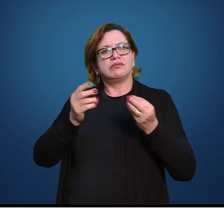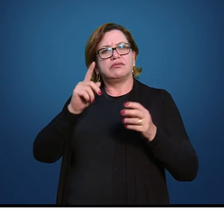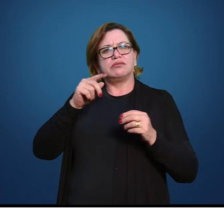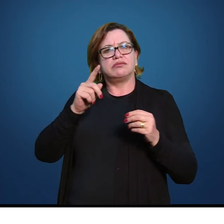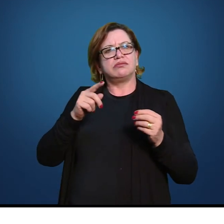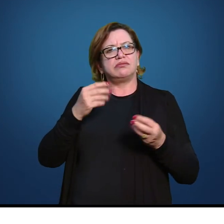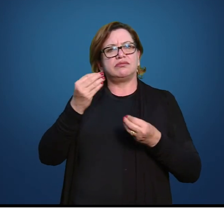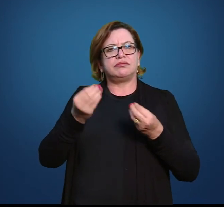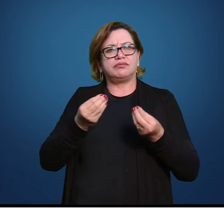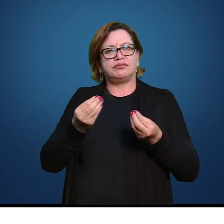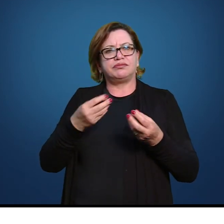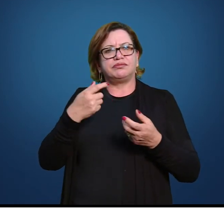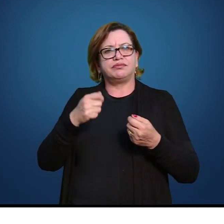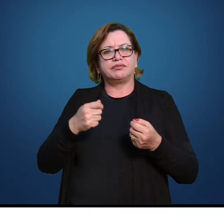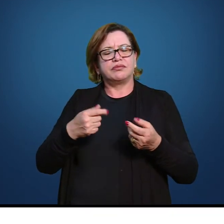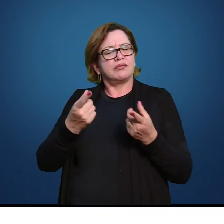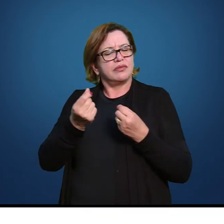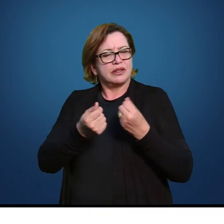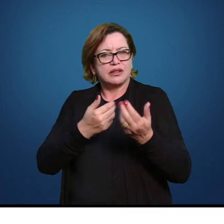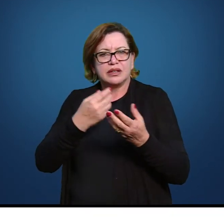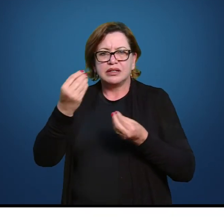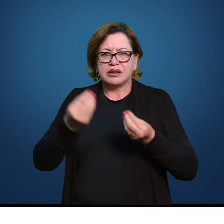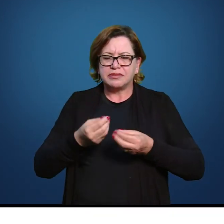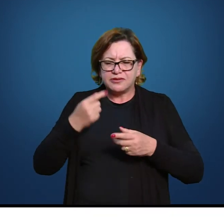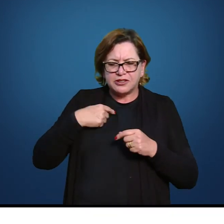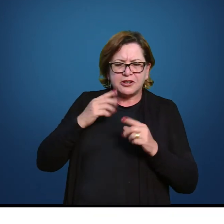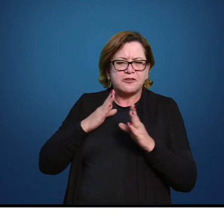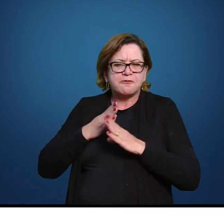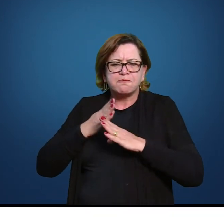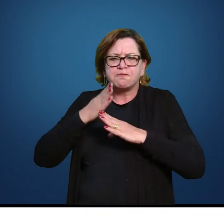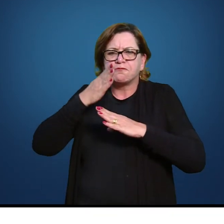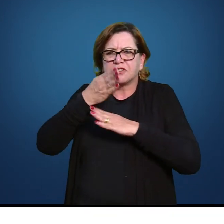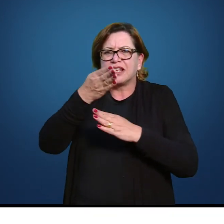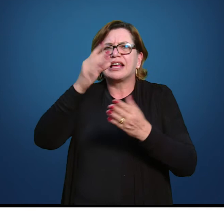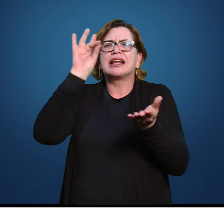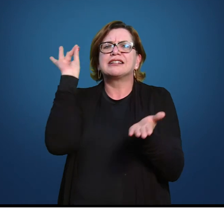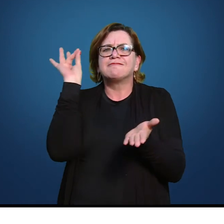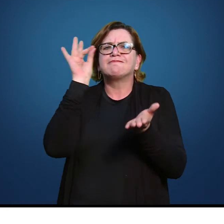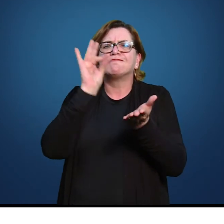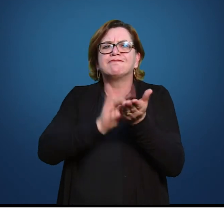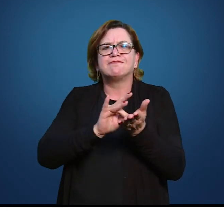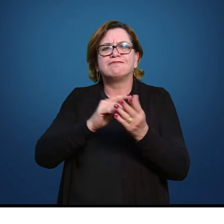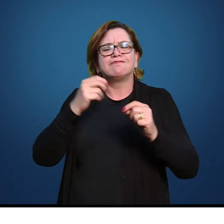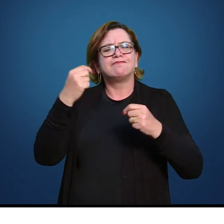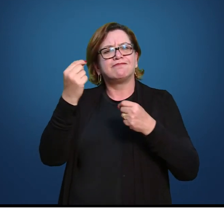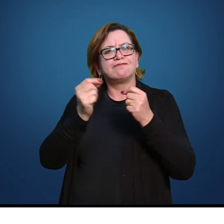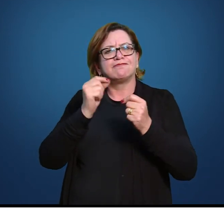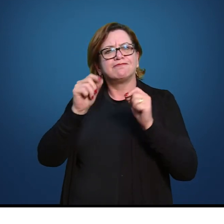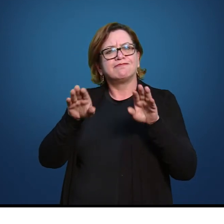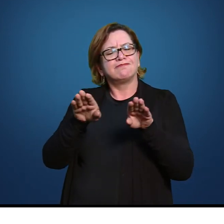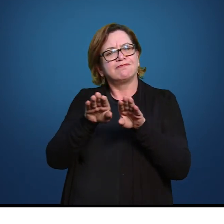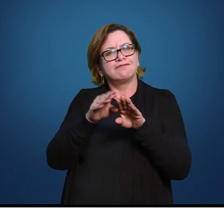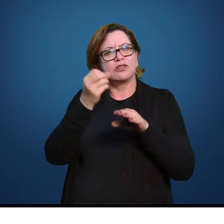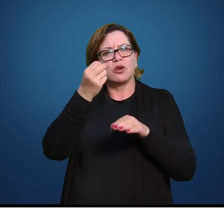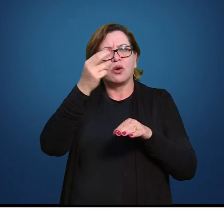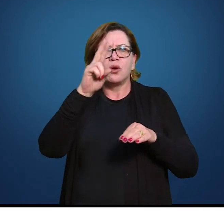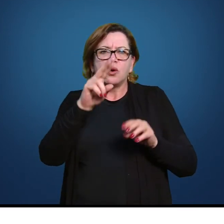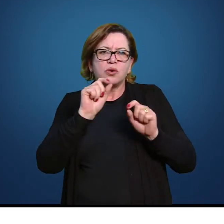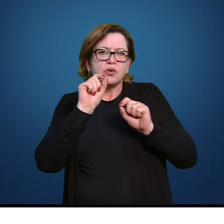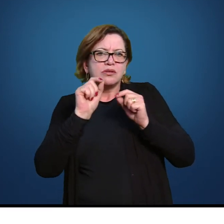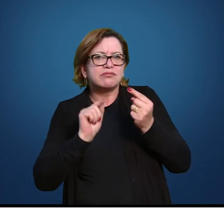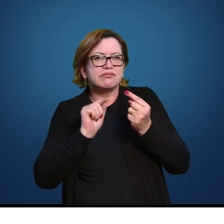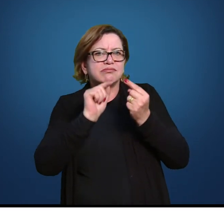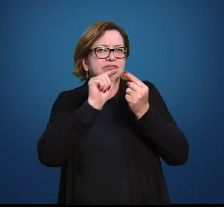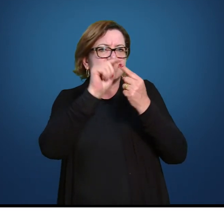seja esta condição monetária destinada para a sua realidade ou, vamos dizer assim, fim que ela